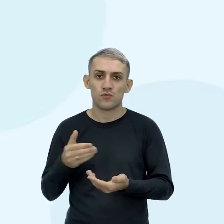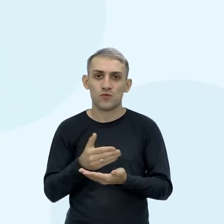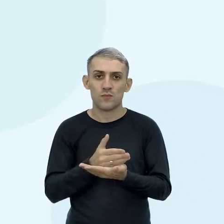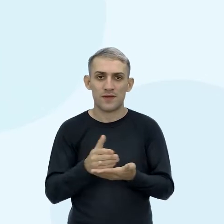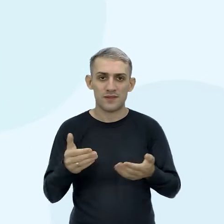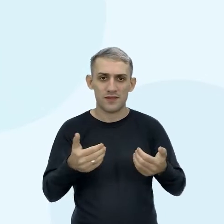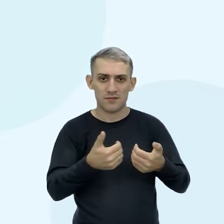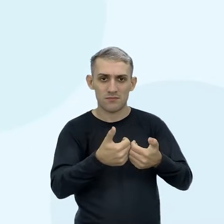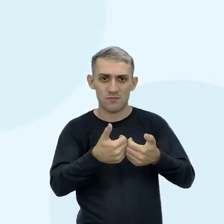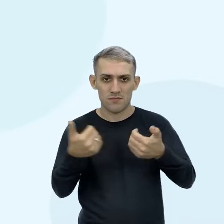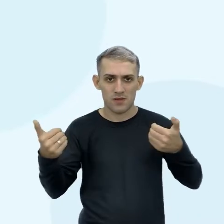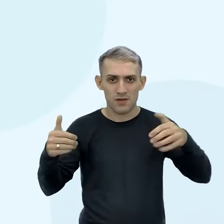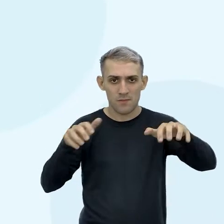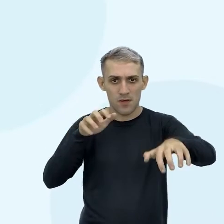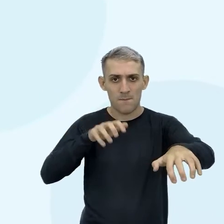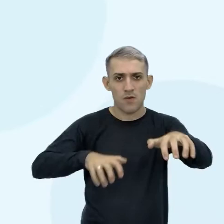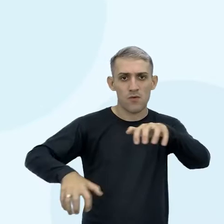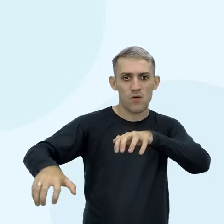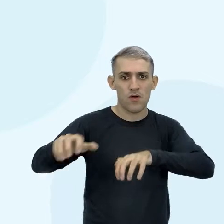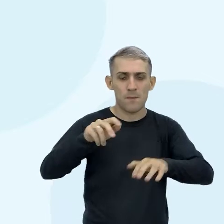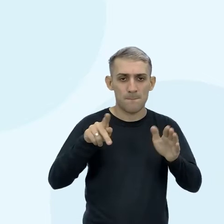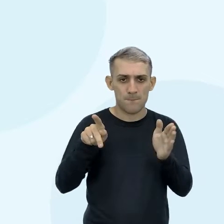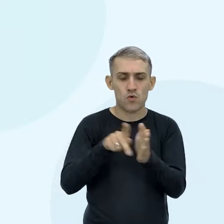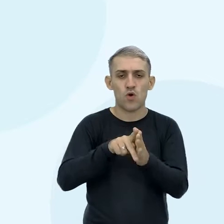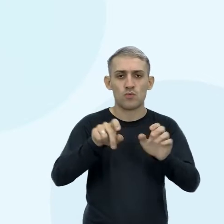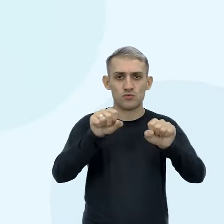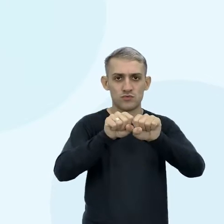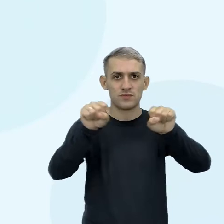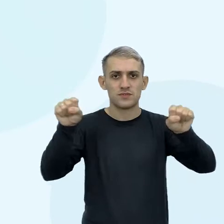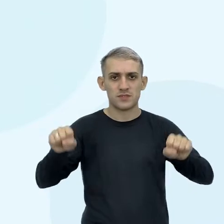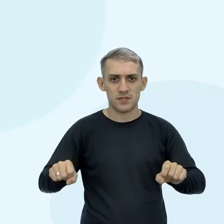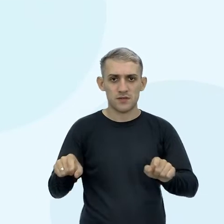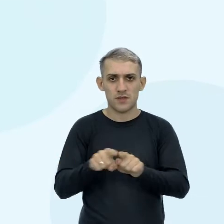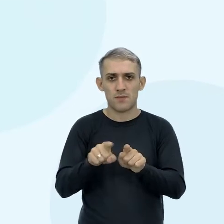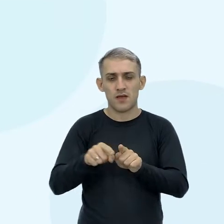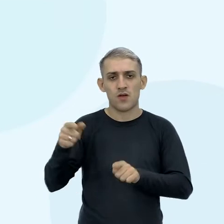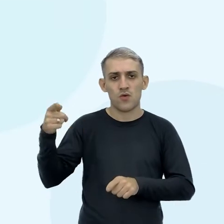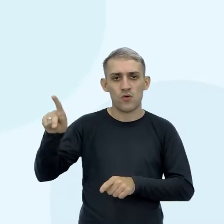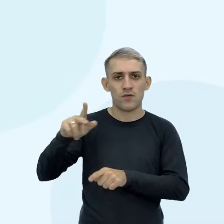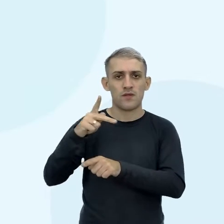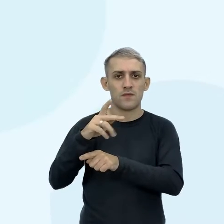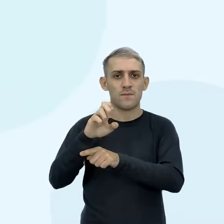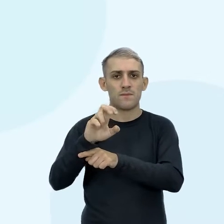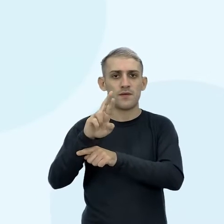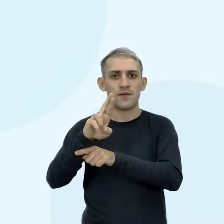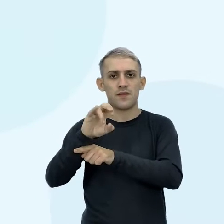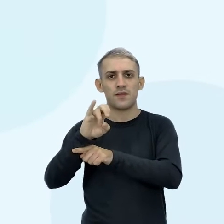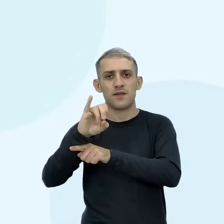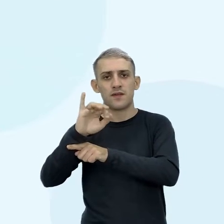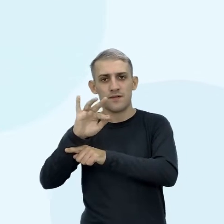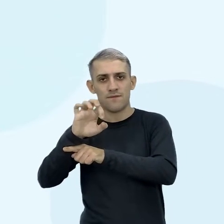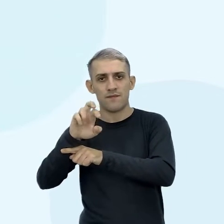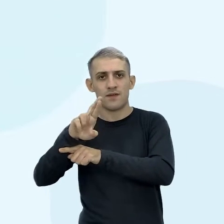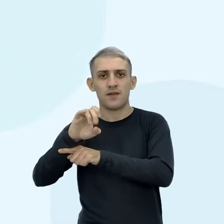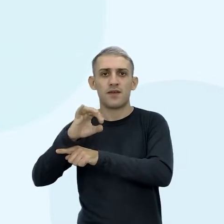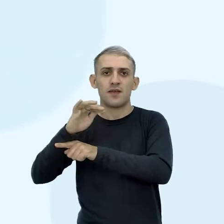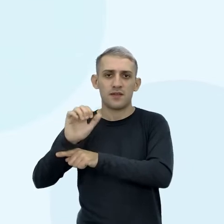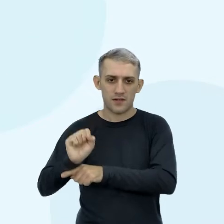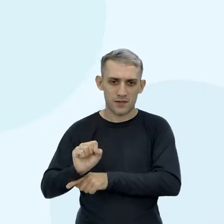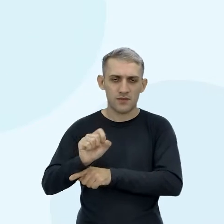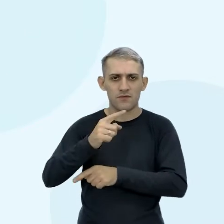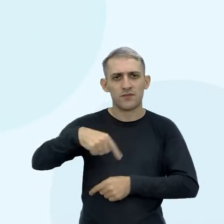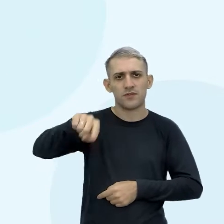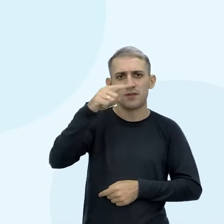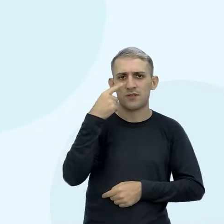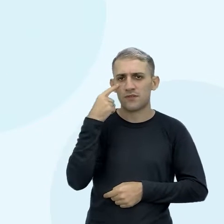em áreas centrais do sistema e áreas periféricas do sistema. E aí vocês estão olhando na